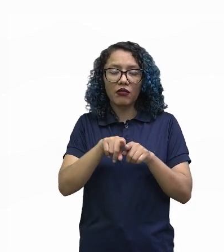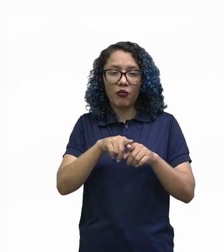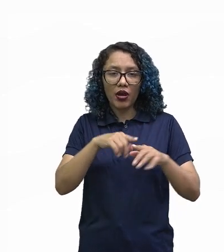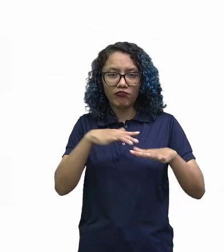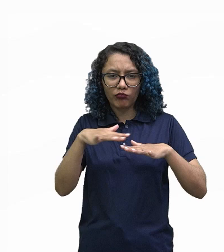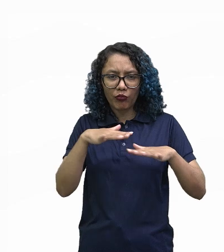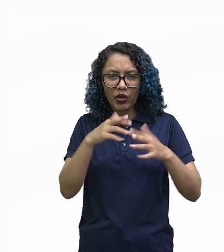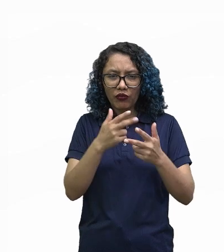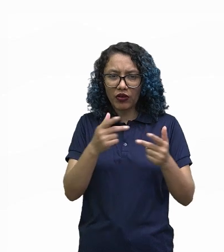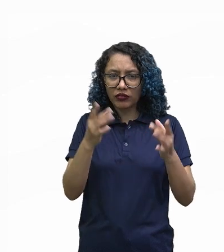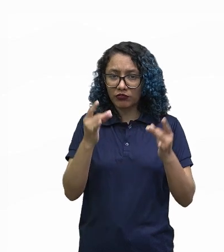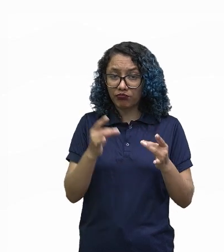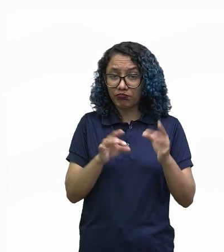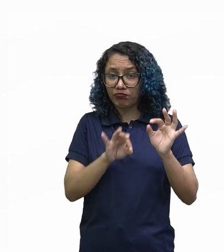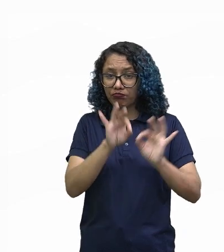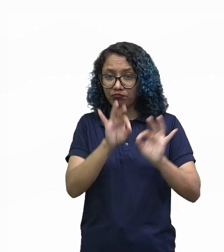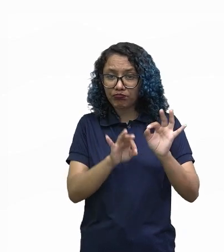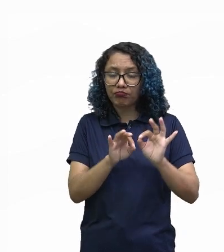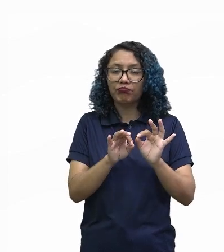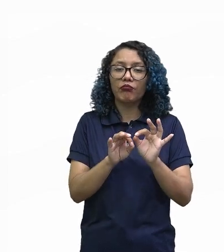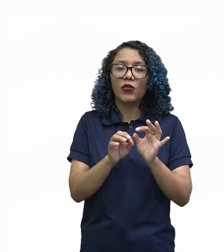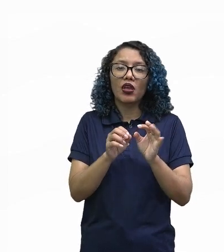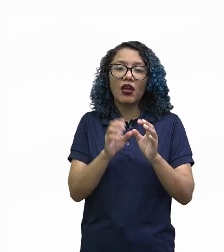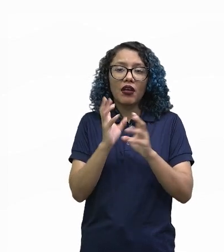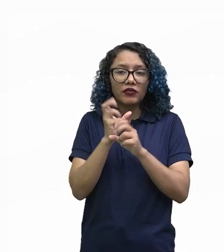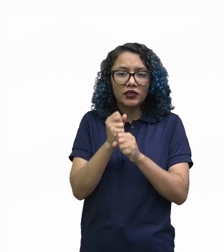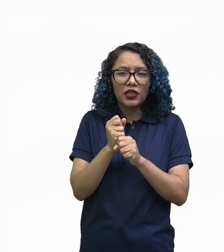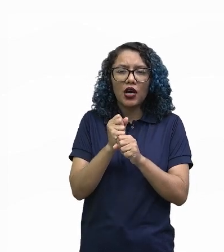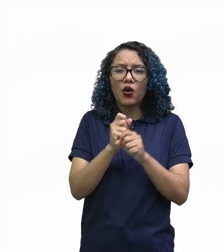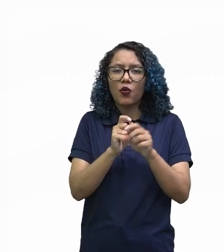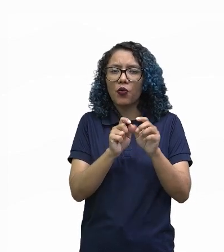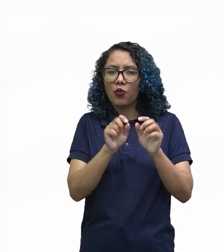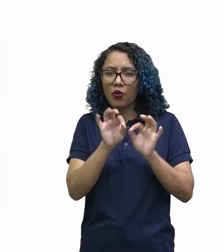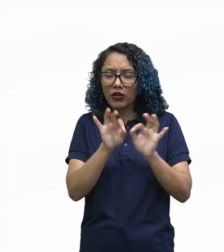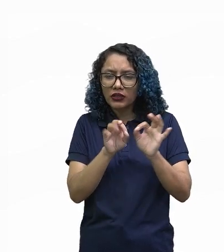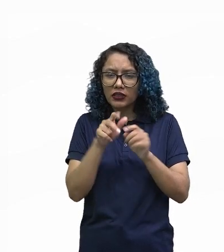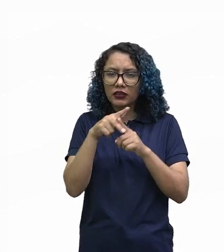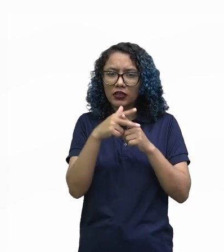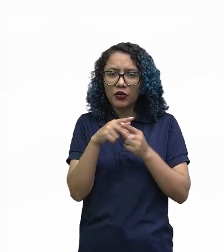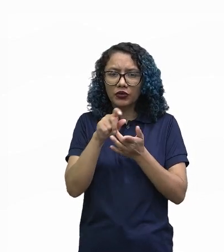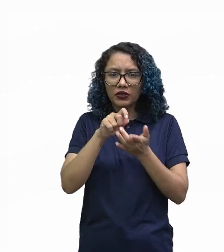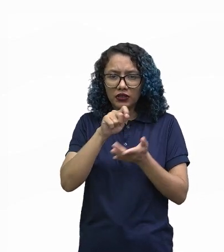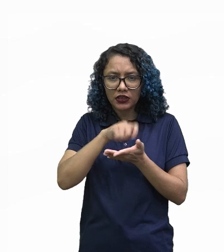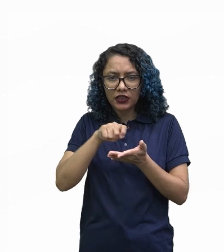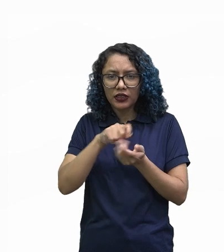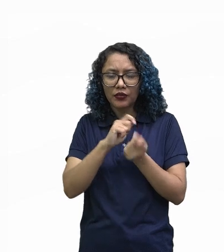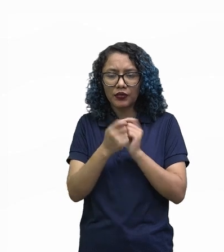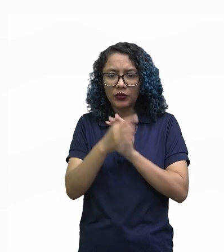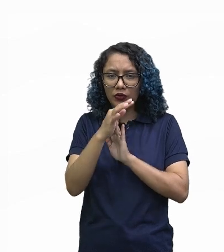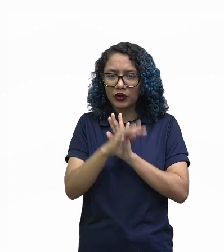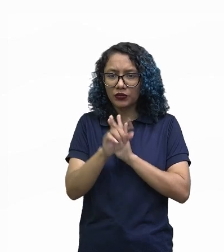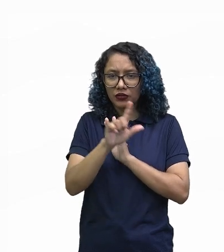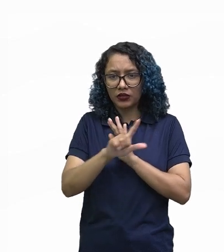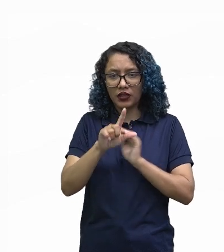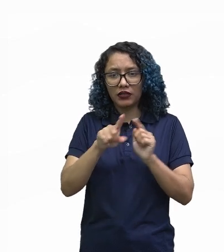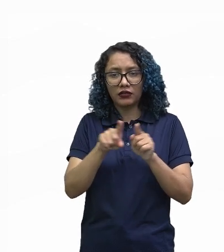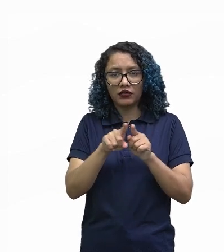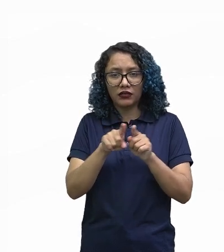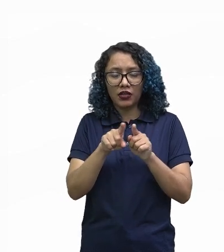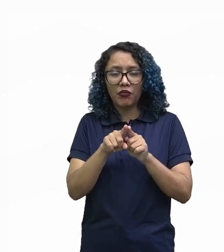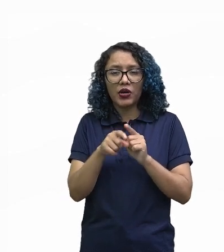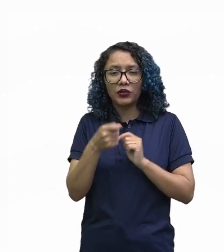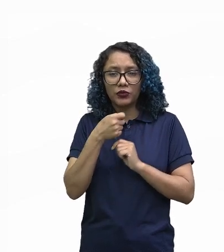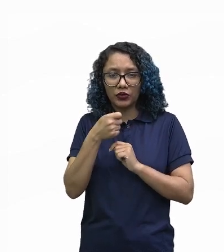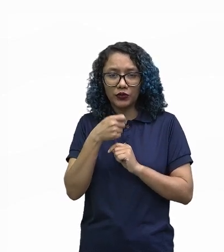detalhamento, planejamento, elaboração, revisão, edição, escrita e reescrita de textos literários e